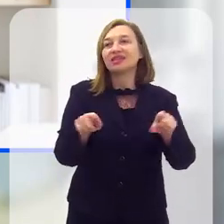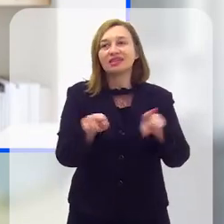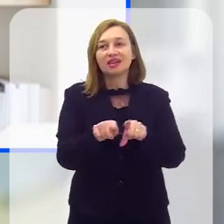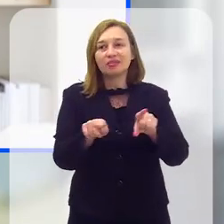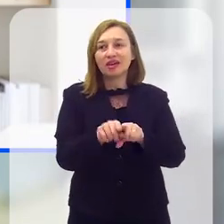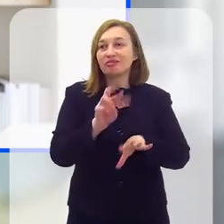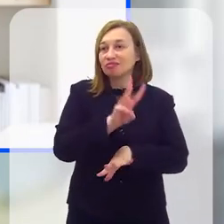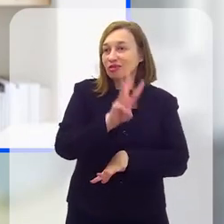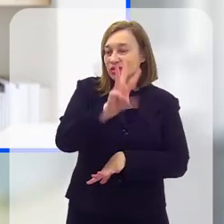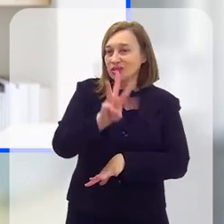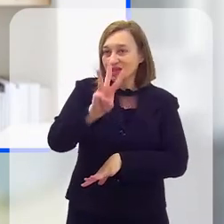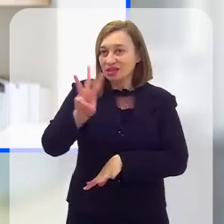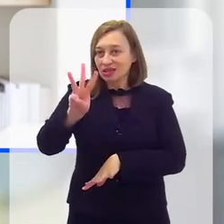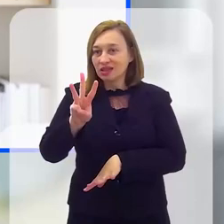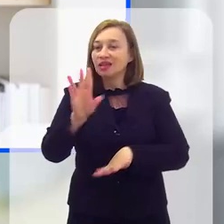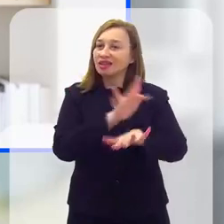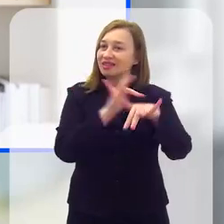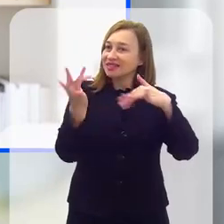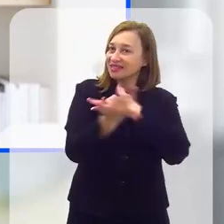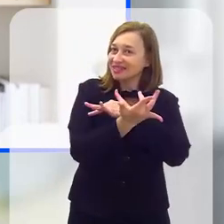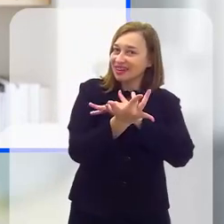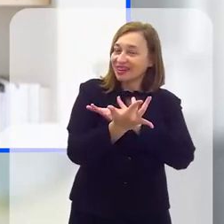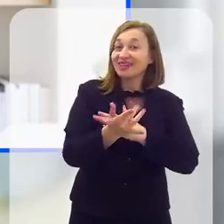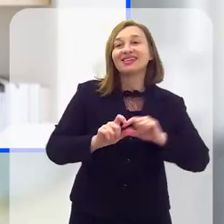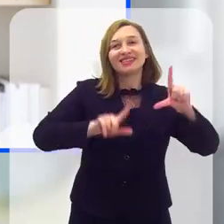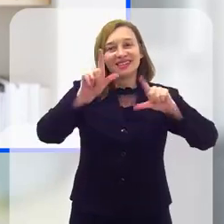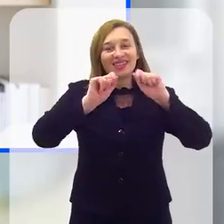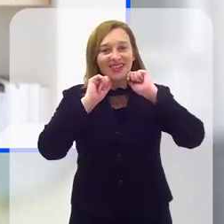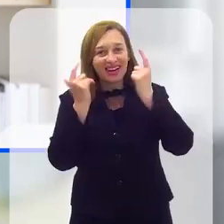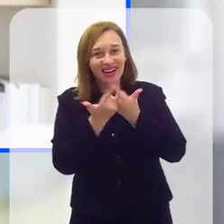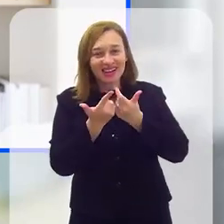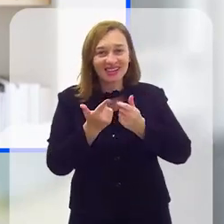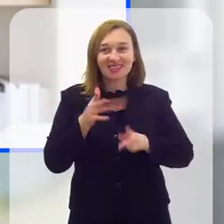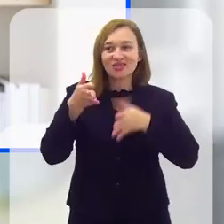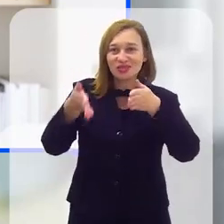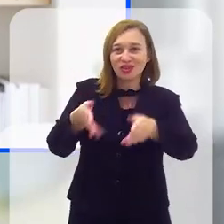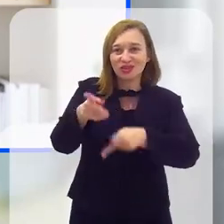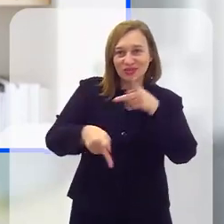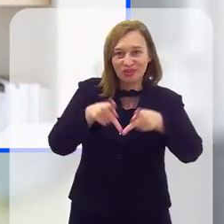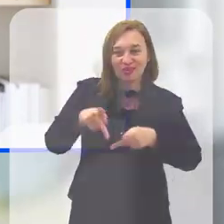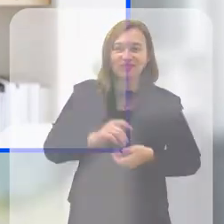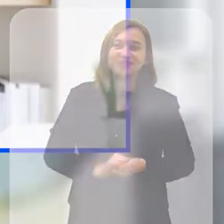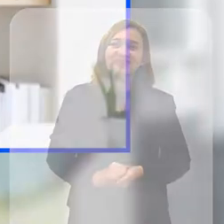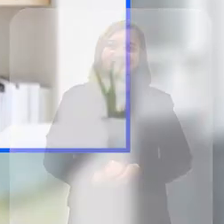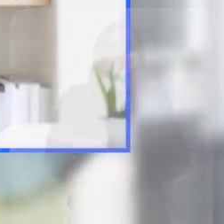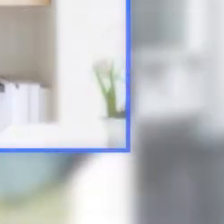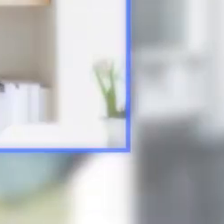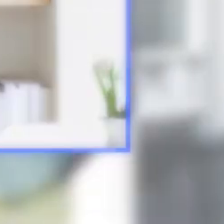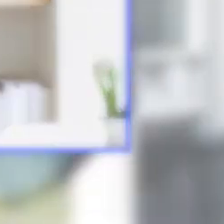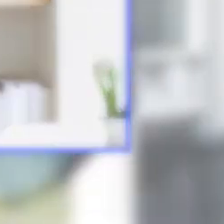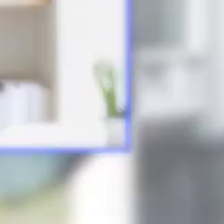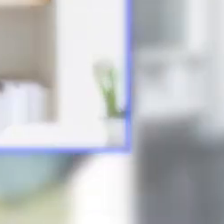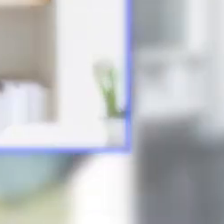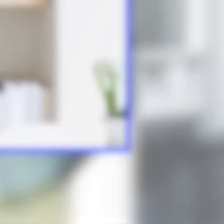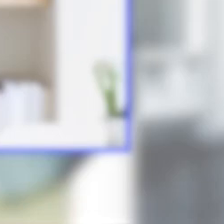a nossa programação também no nosso site e nas nossas redes sociais. TV Alerj, o canal do povo.